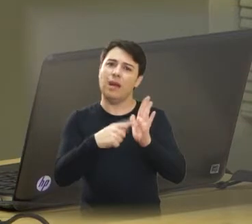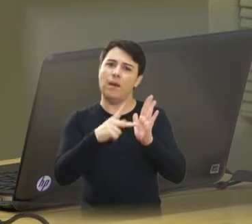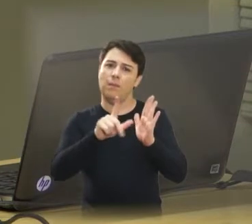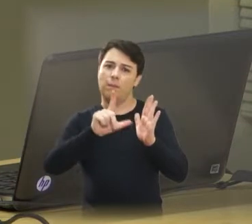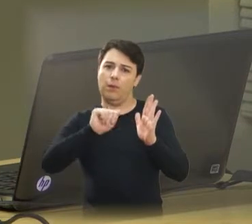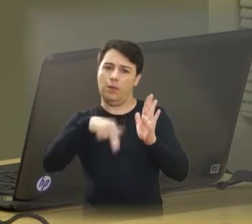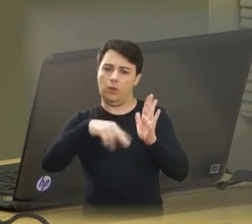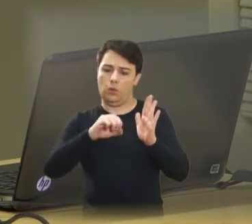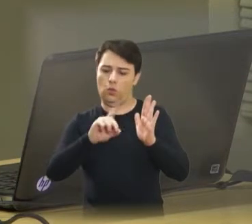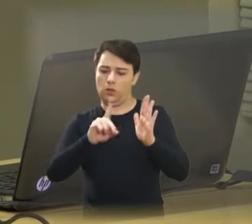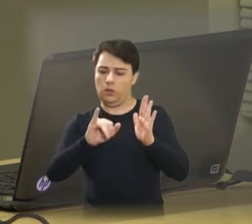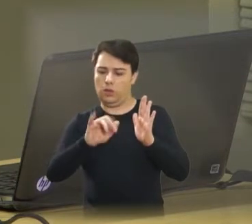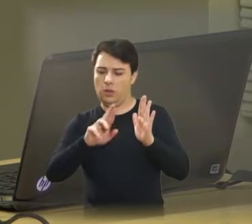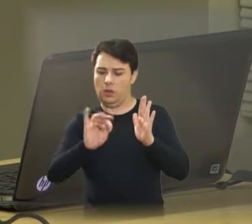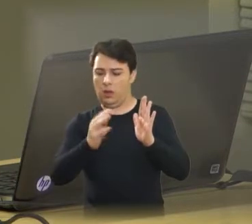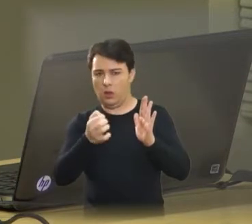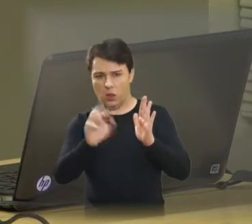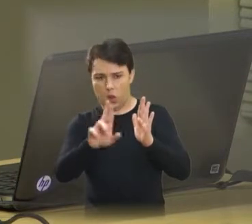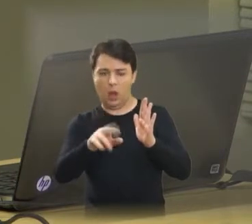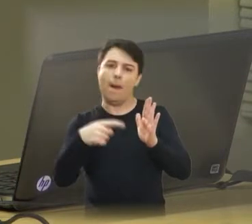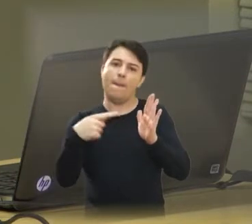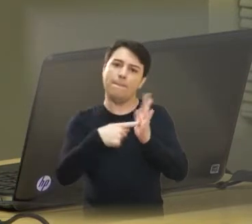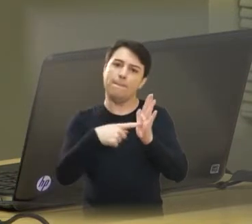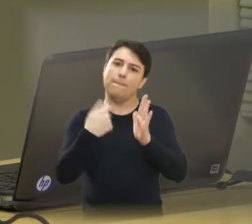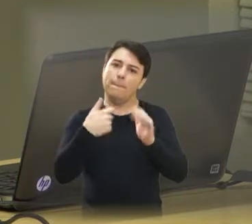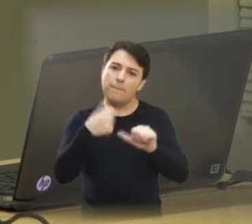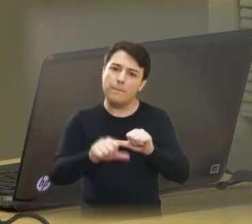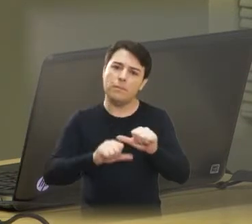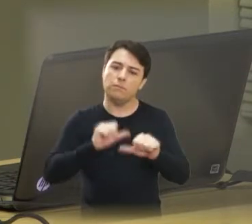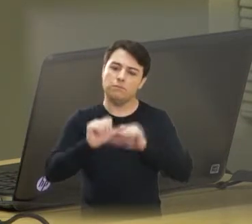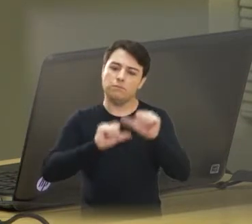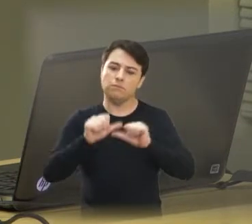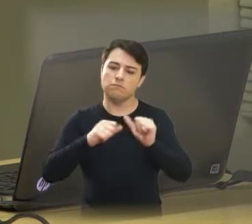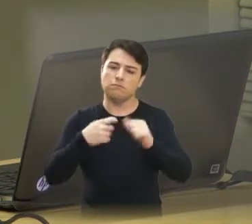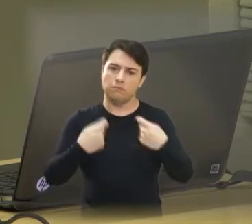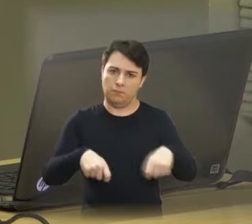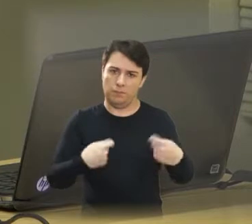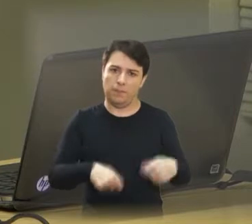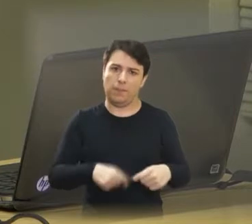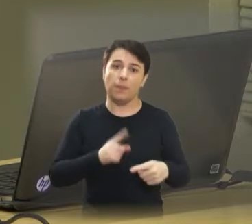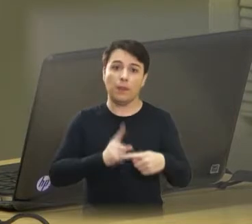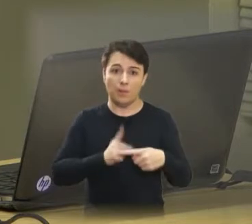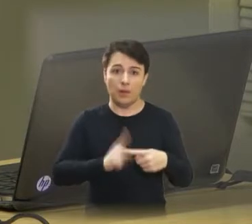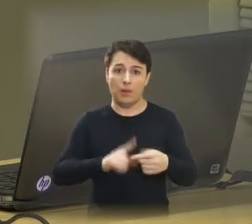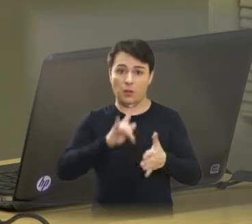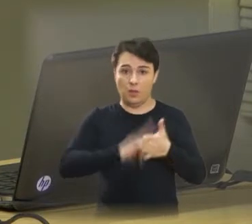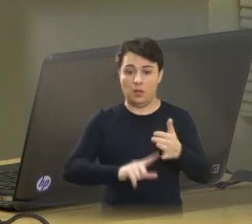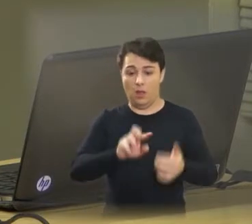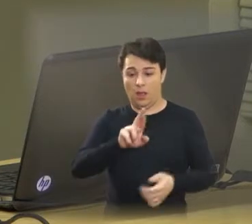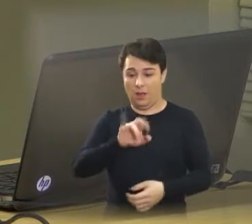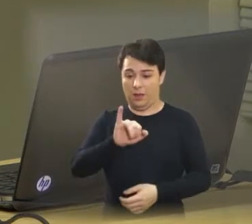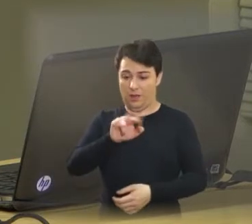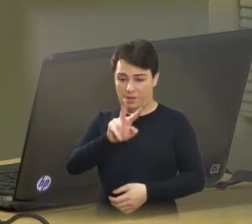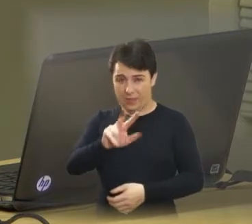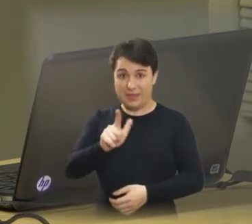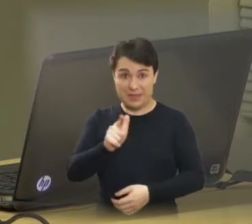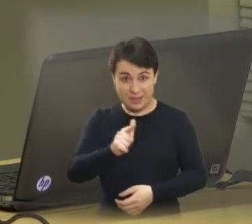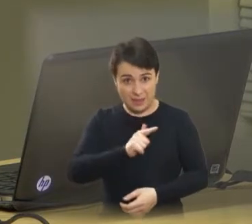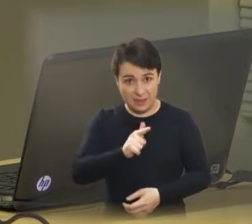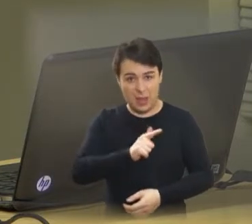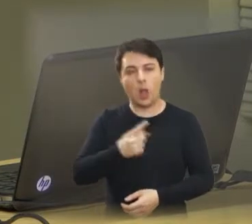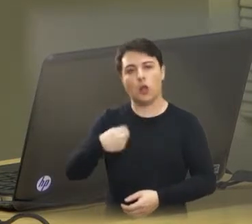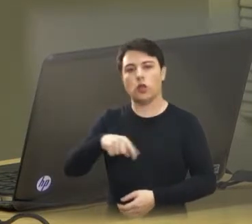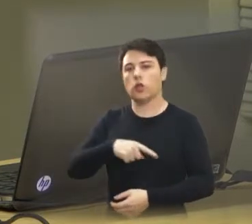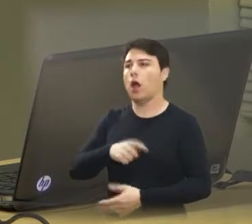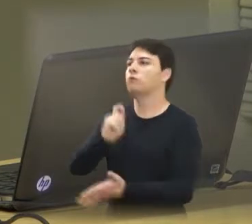diretor urgentemente, porque é através do RIV que a gente consegue cobrar determinadas contrapartidas. Contrapartidas